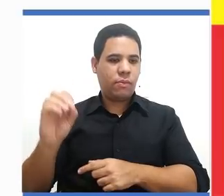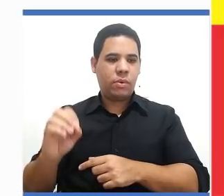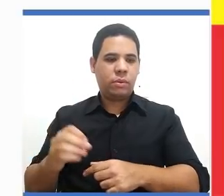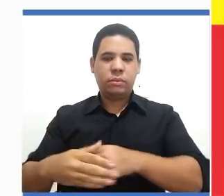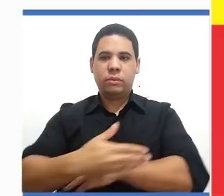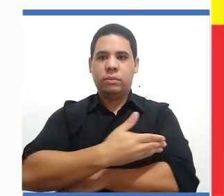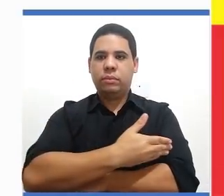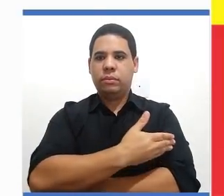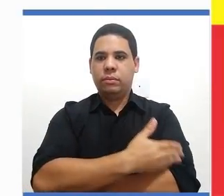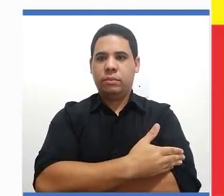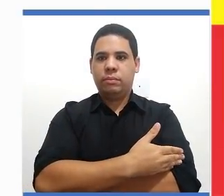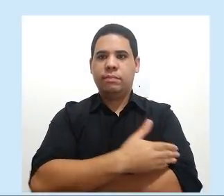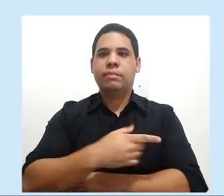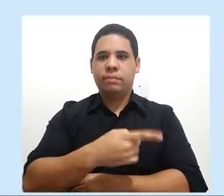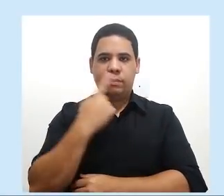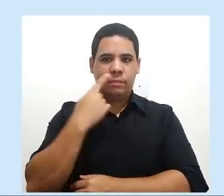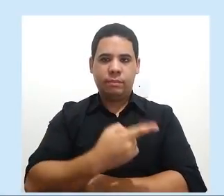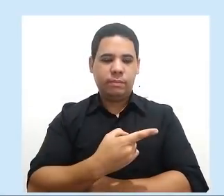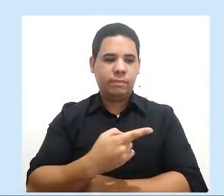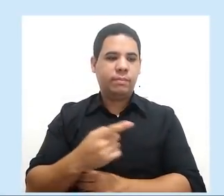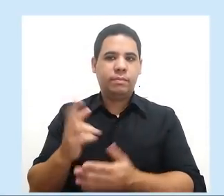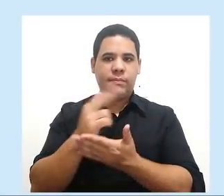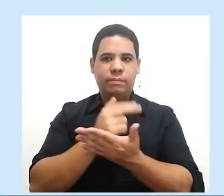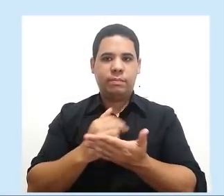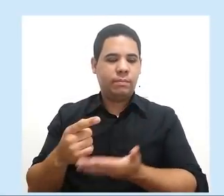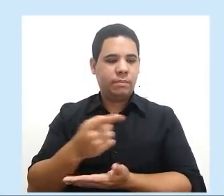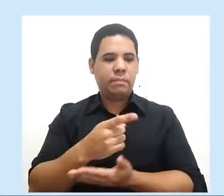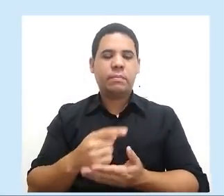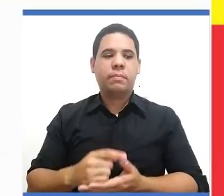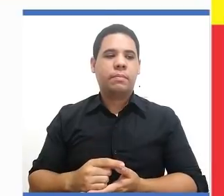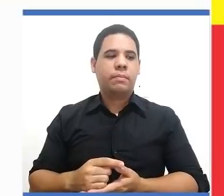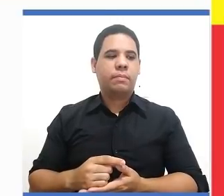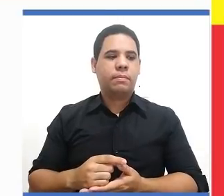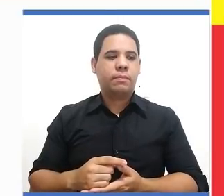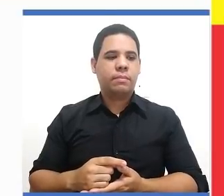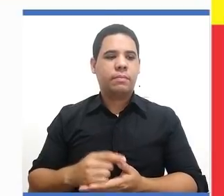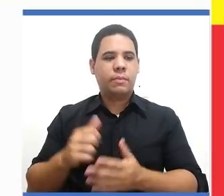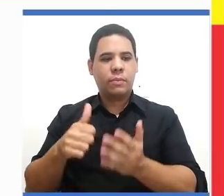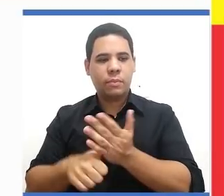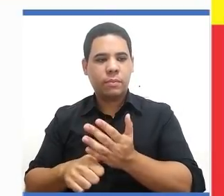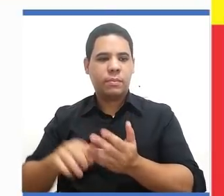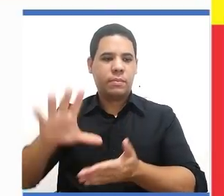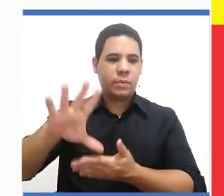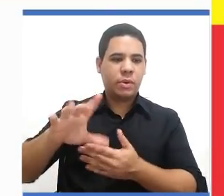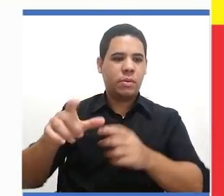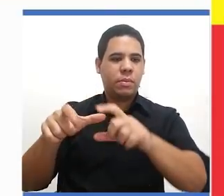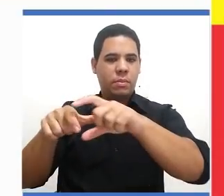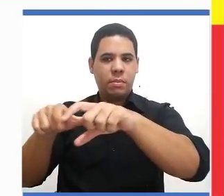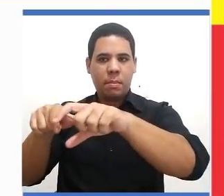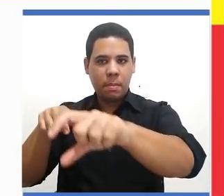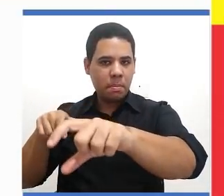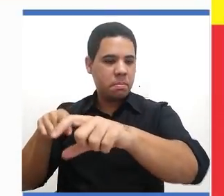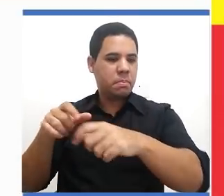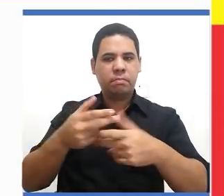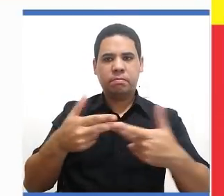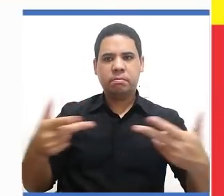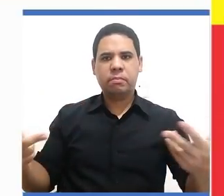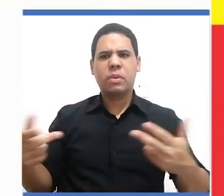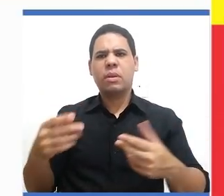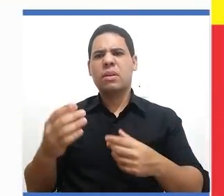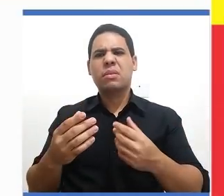o côvado. Agora, como é que mede isso? Então, um pé equivale a quanto? Então, um pé, a medida pé, é